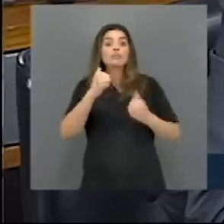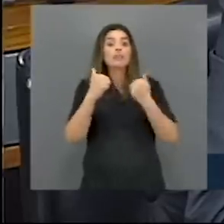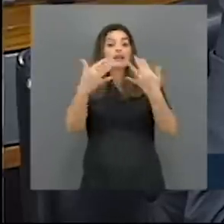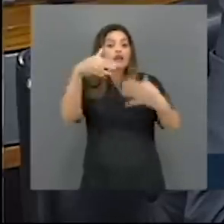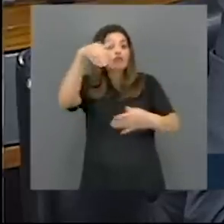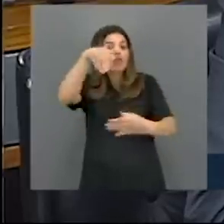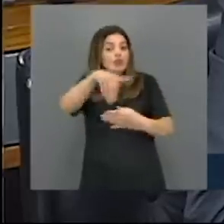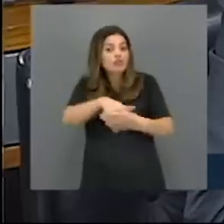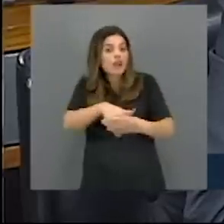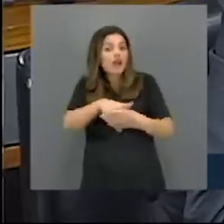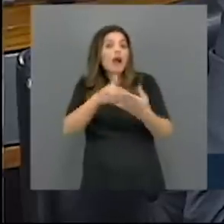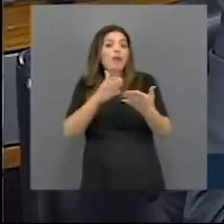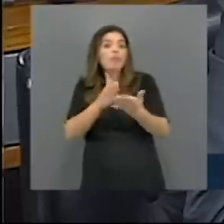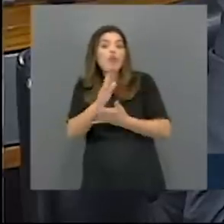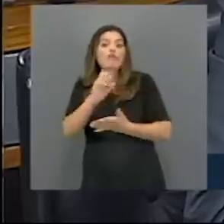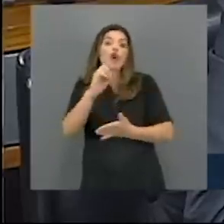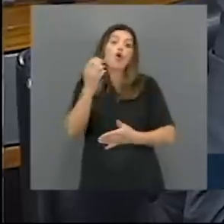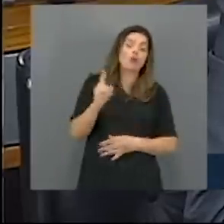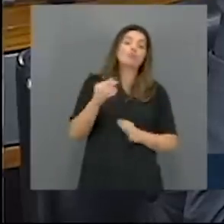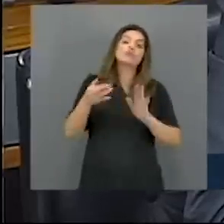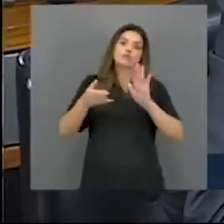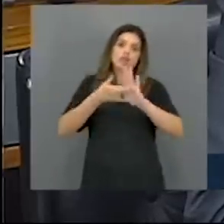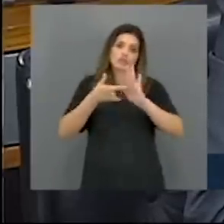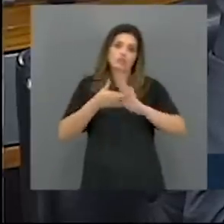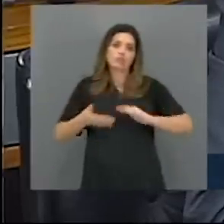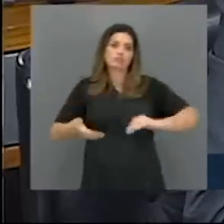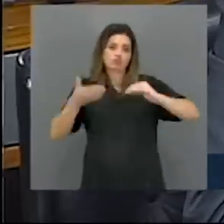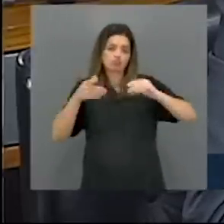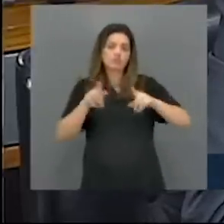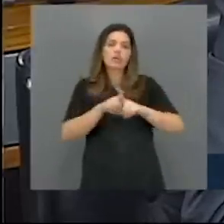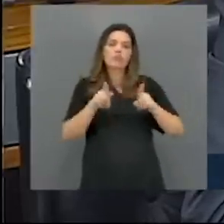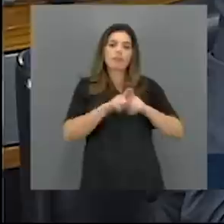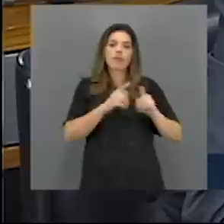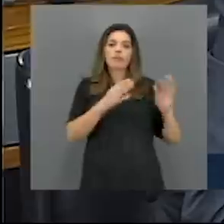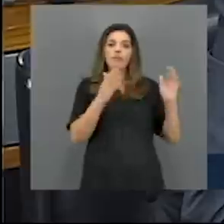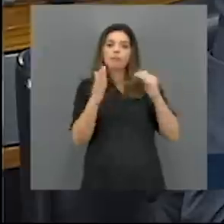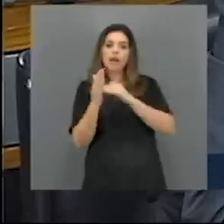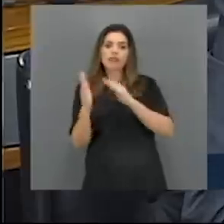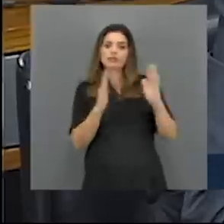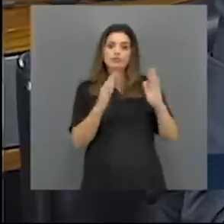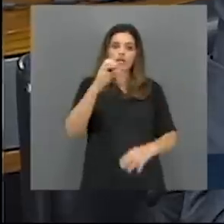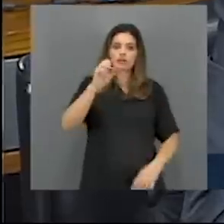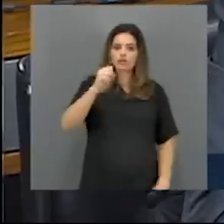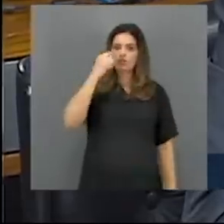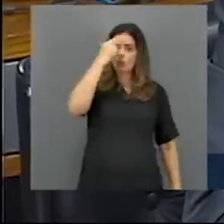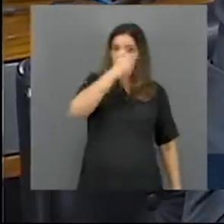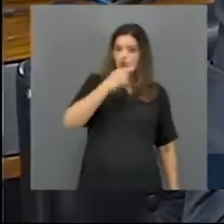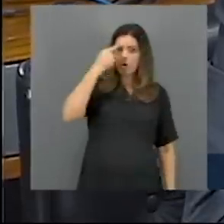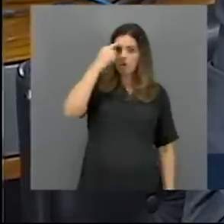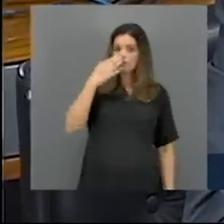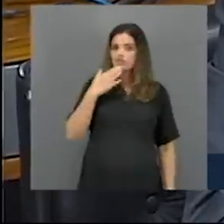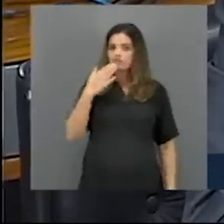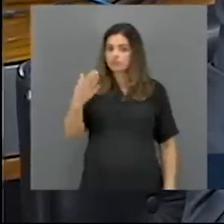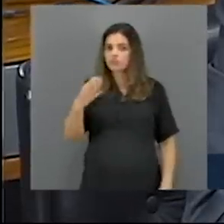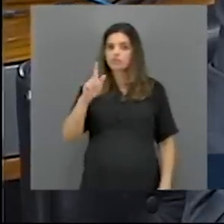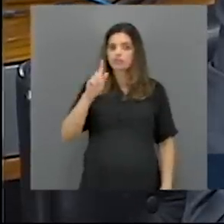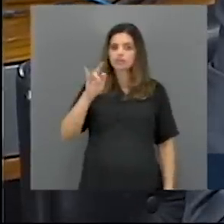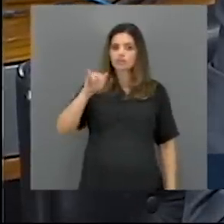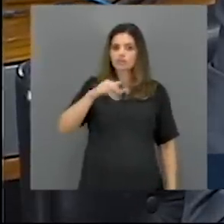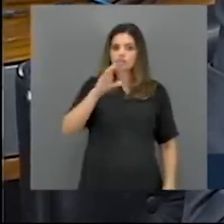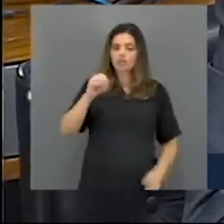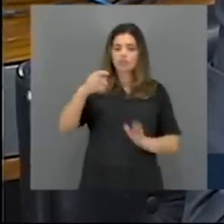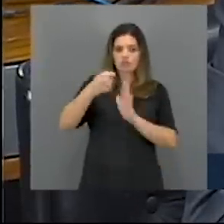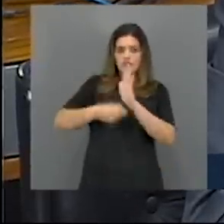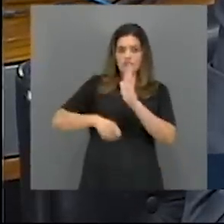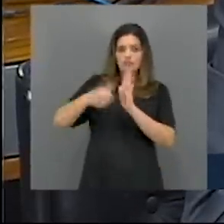plenário. Essa é a previsão expressa do Regimento Comum. Foi negado o prazo de 48 horas solicitado pelo senador Girão para análise do texto, também pelo